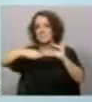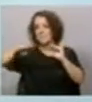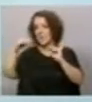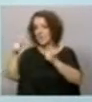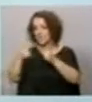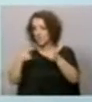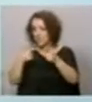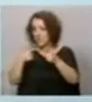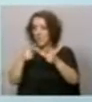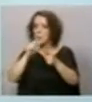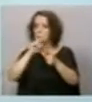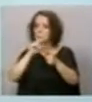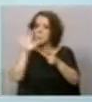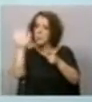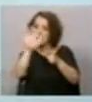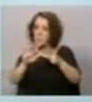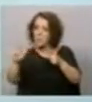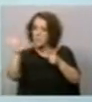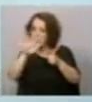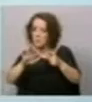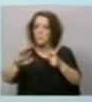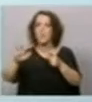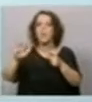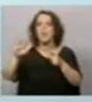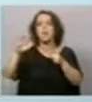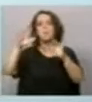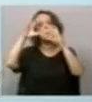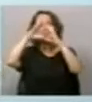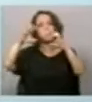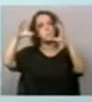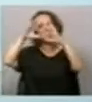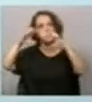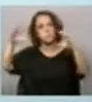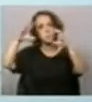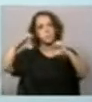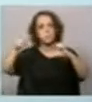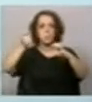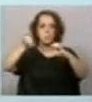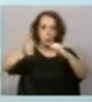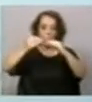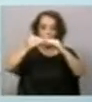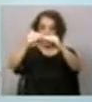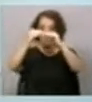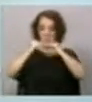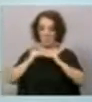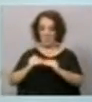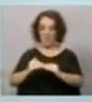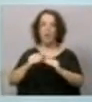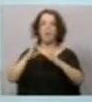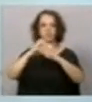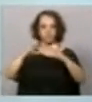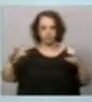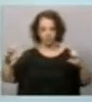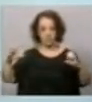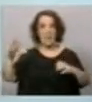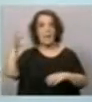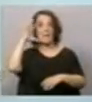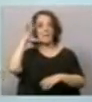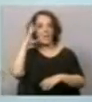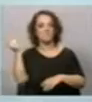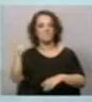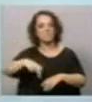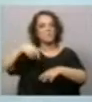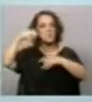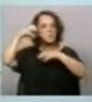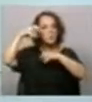pouco nublado durante o dia, a sul do sistema Mundo Junto Estrela, períodos com céu de muita nebulosidade, em particular durante o período da tarde, aguaceiros podem ser acompanhados